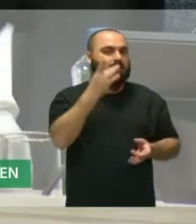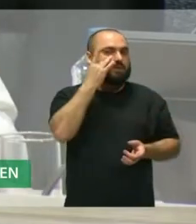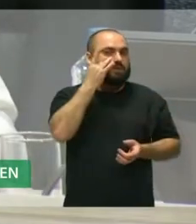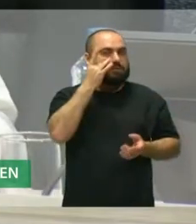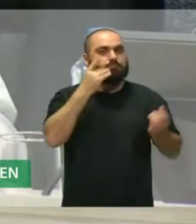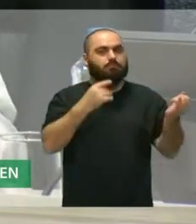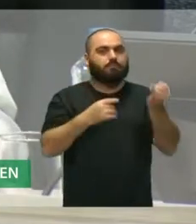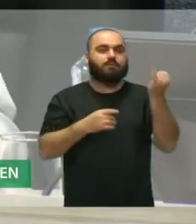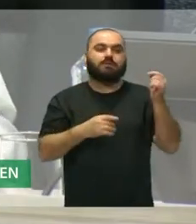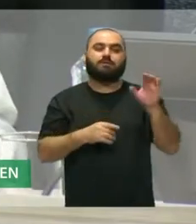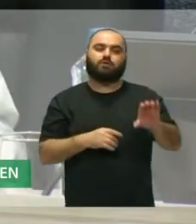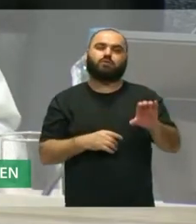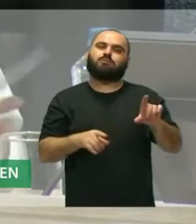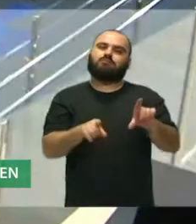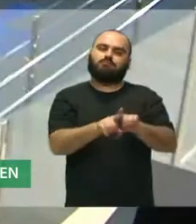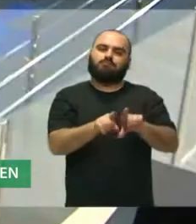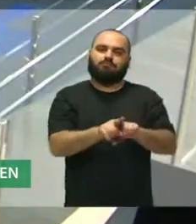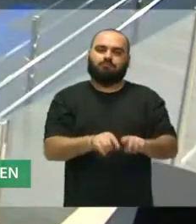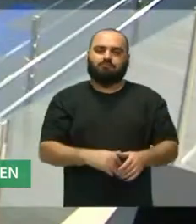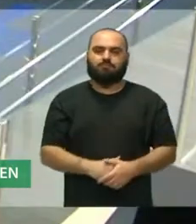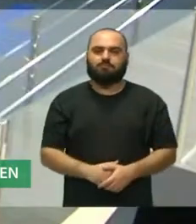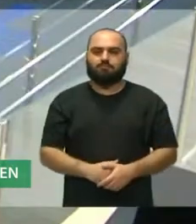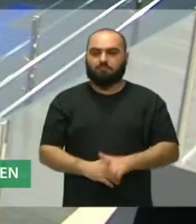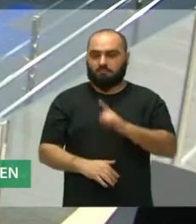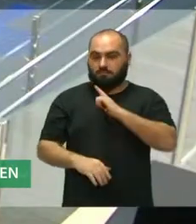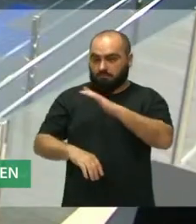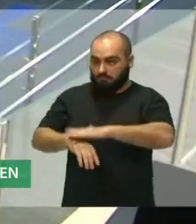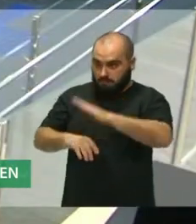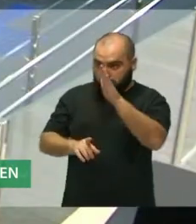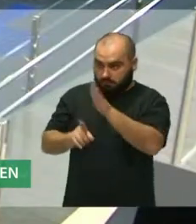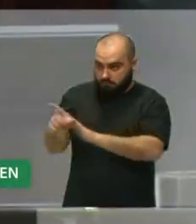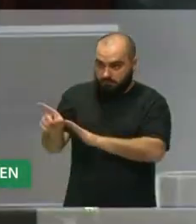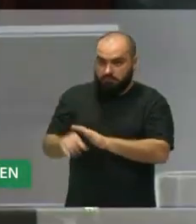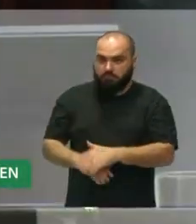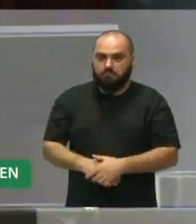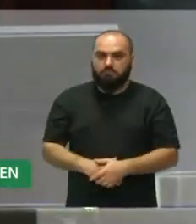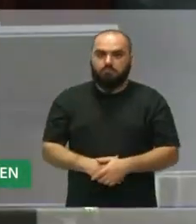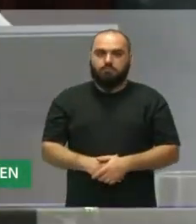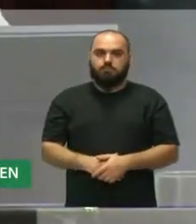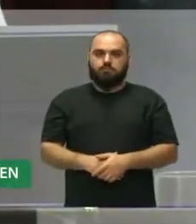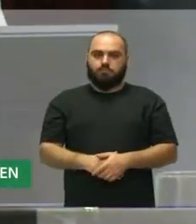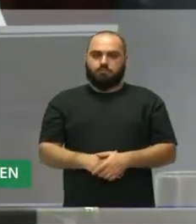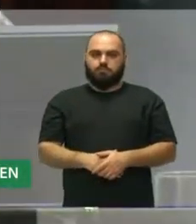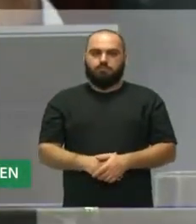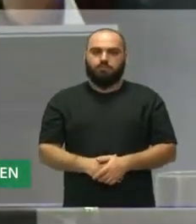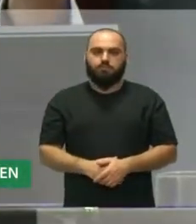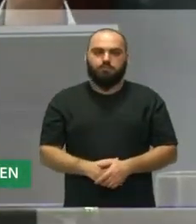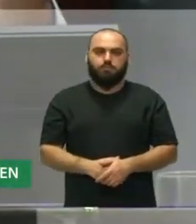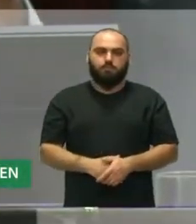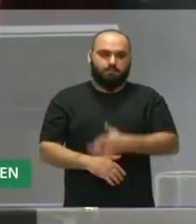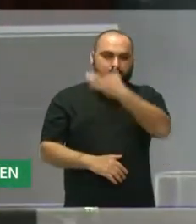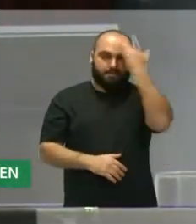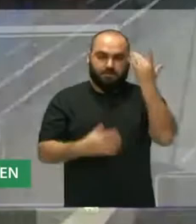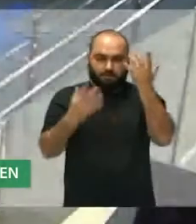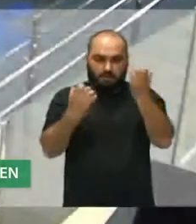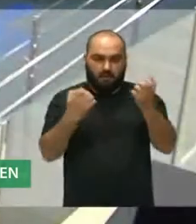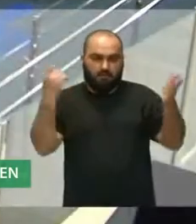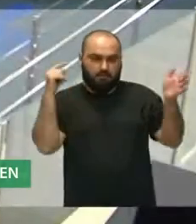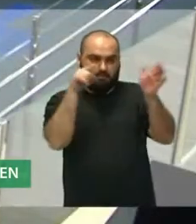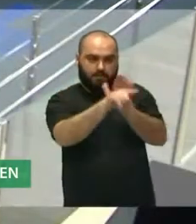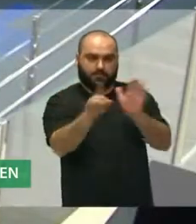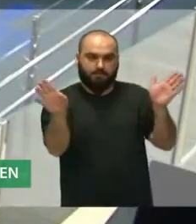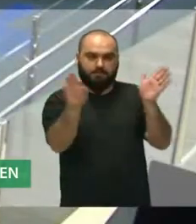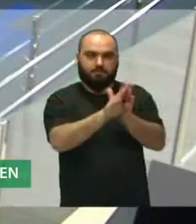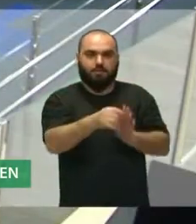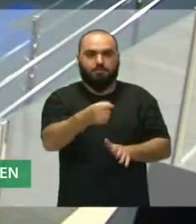discutir o custeio. Temos mais perguntas junto à plateia. Quem quiser fazer pergunta, pessoal, é só chegar ali perto do